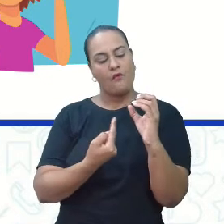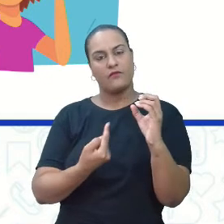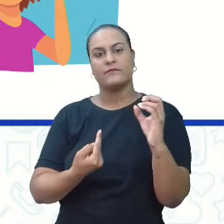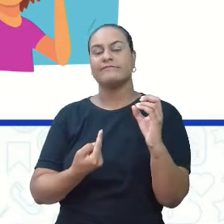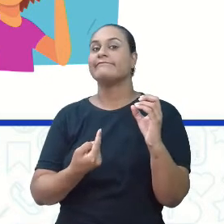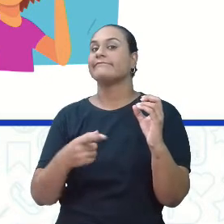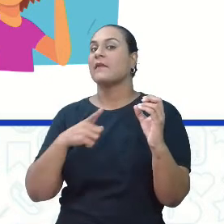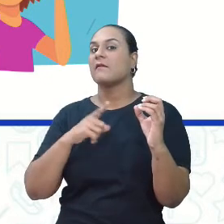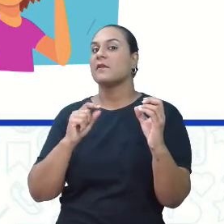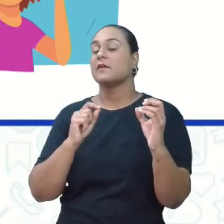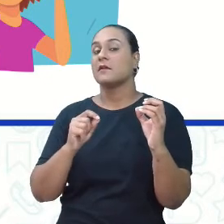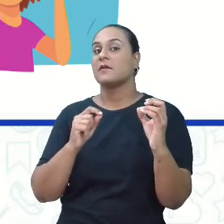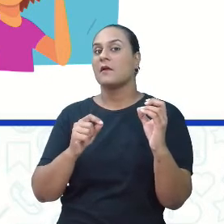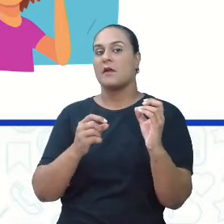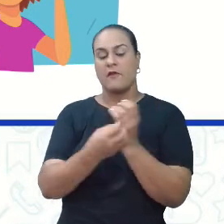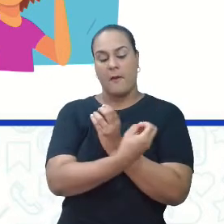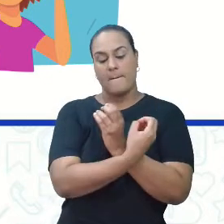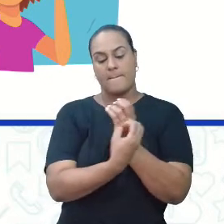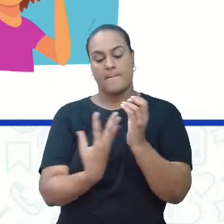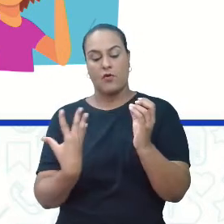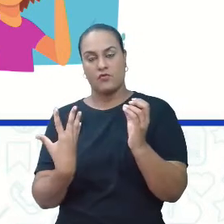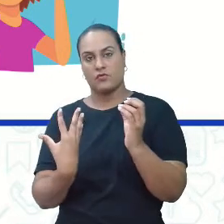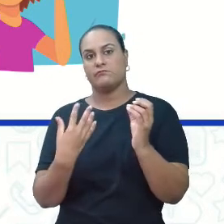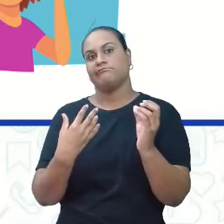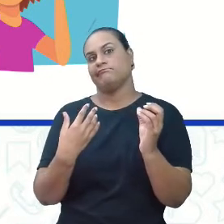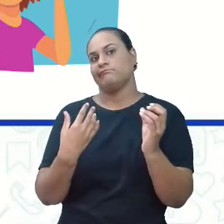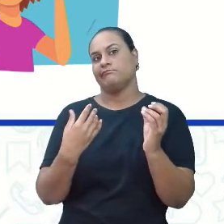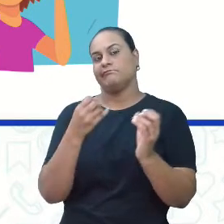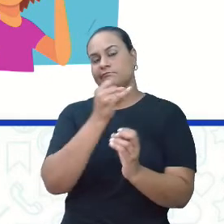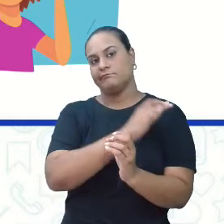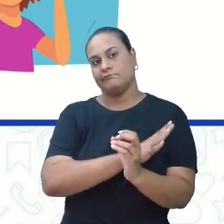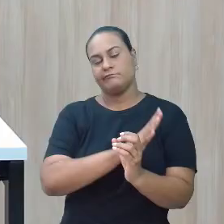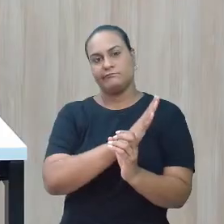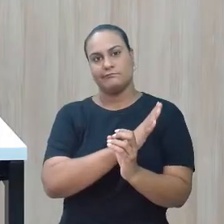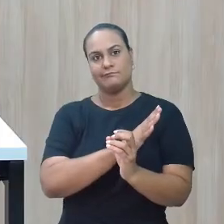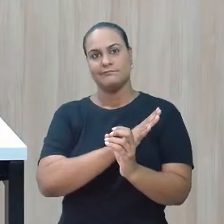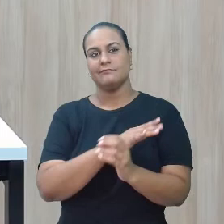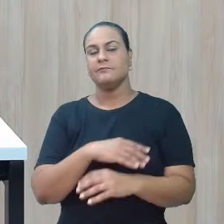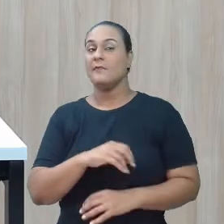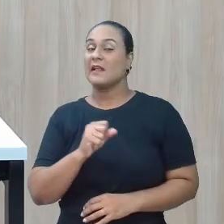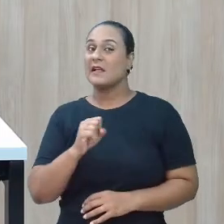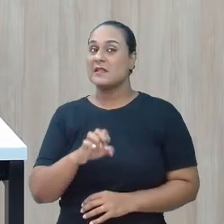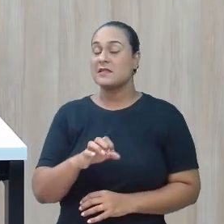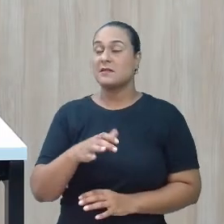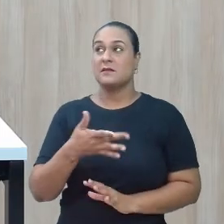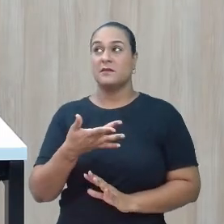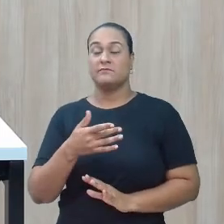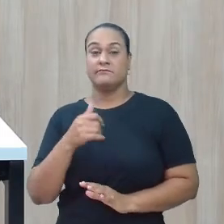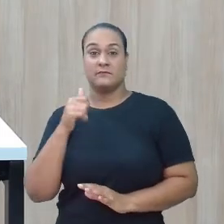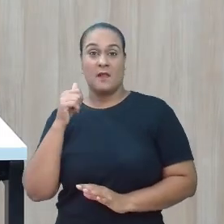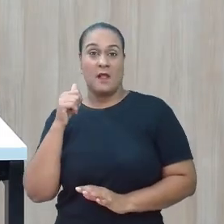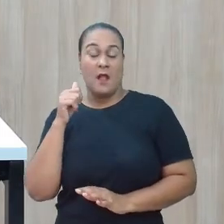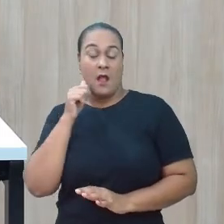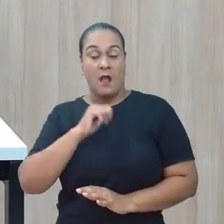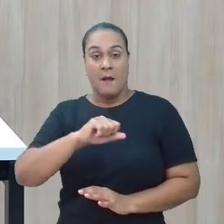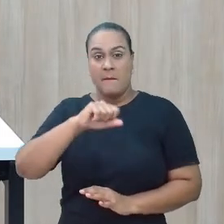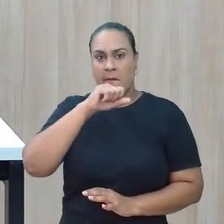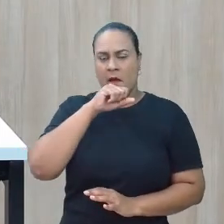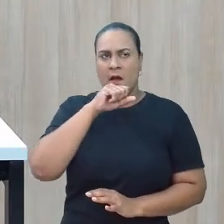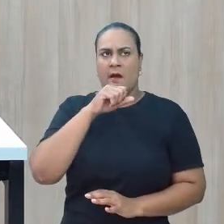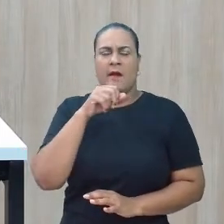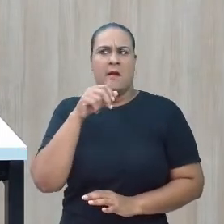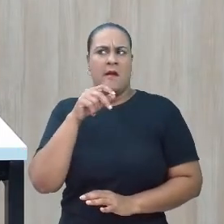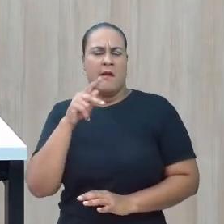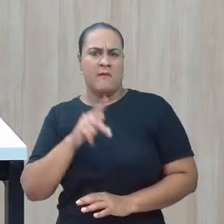É onde vai se projetar a imagem. Então, se Bianca está suspeitando, a mãe de Bianca, alguém da escola, a